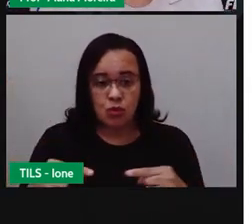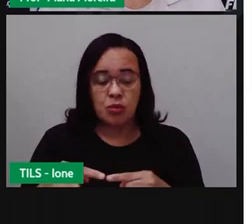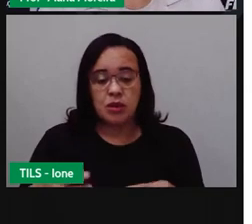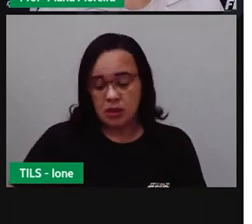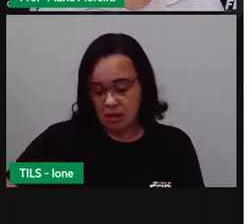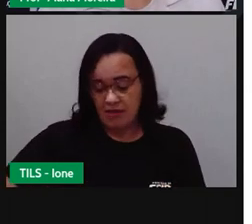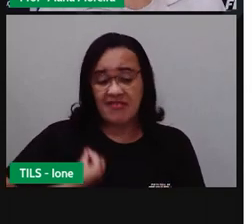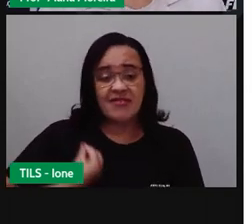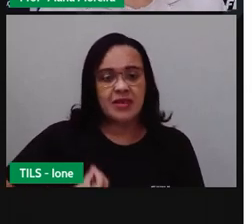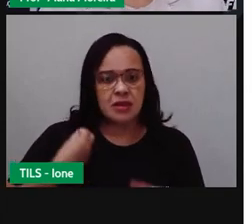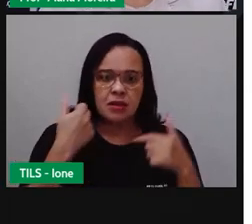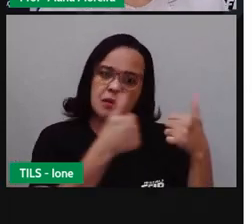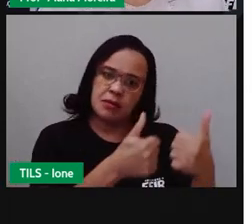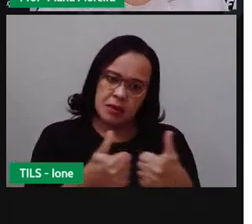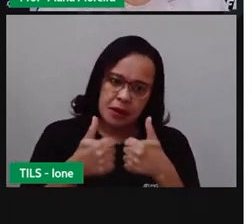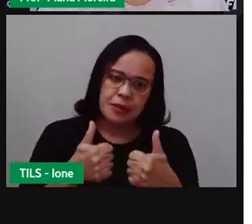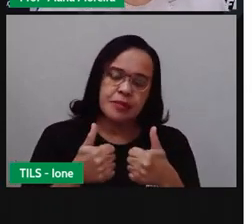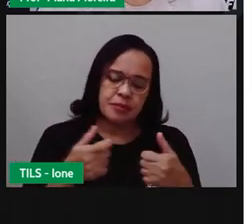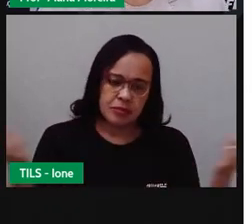Certo?